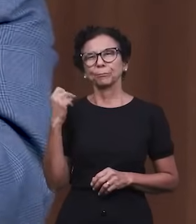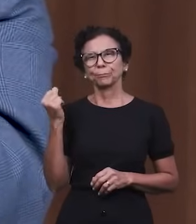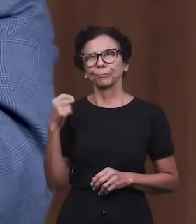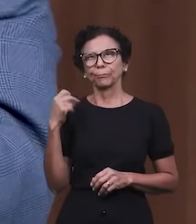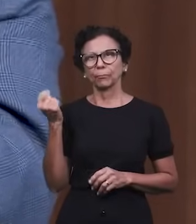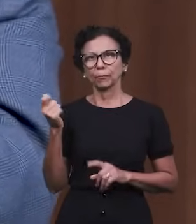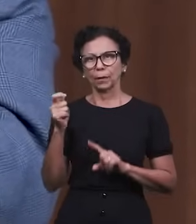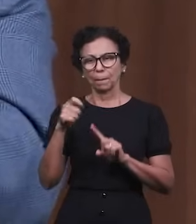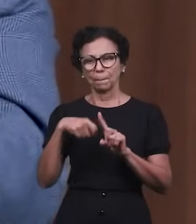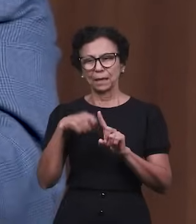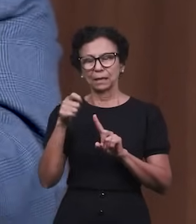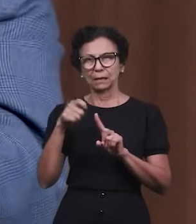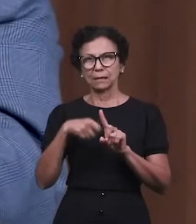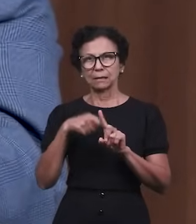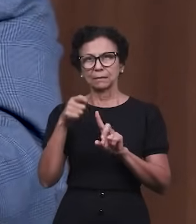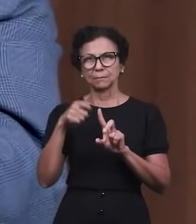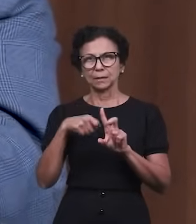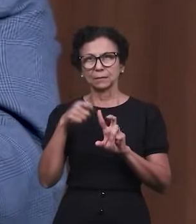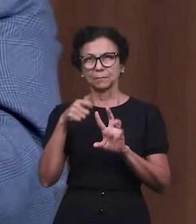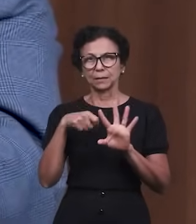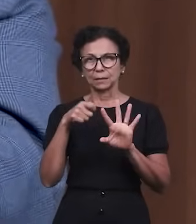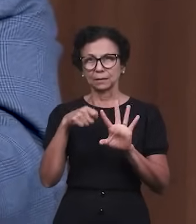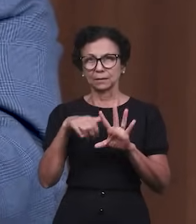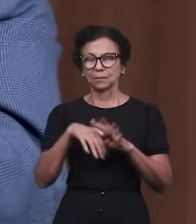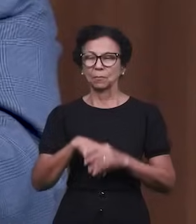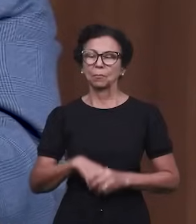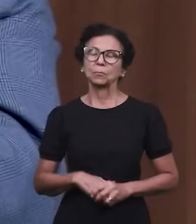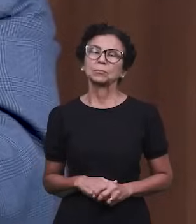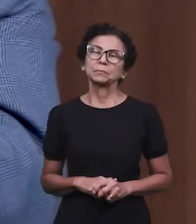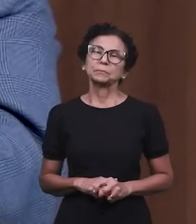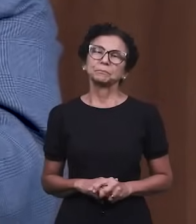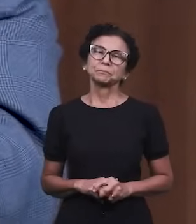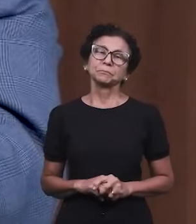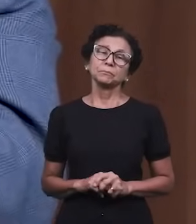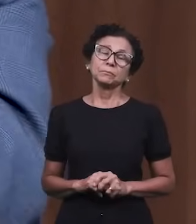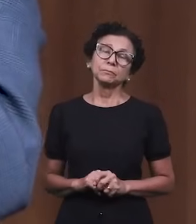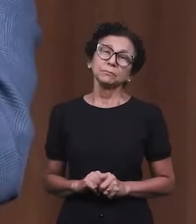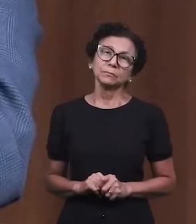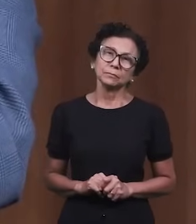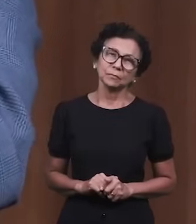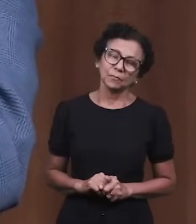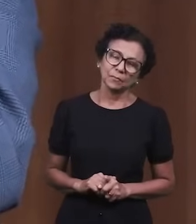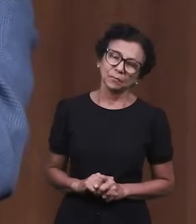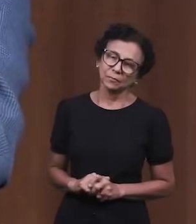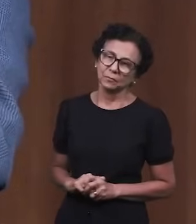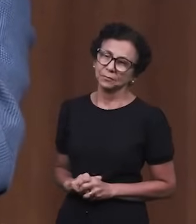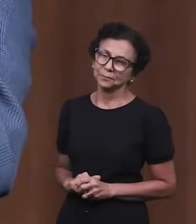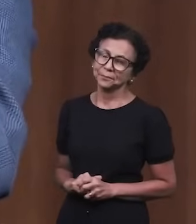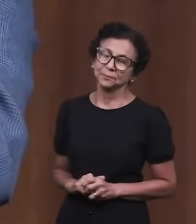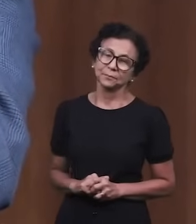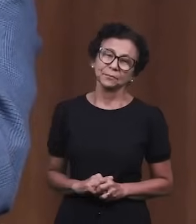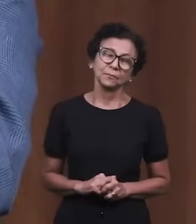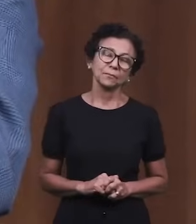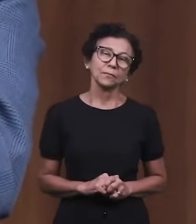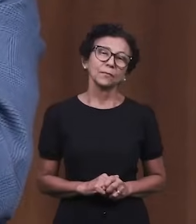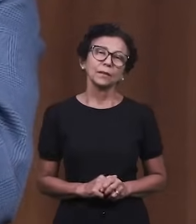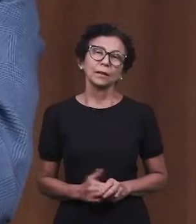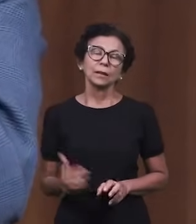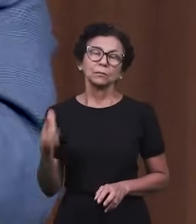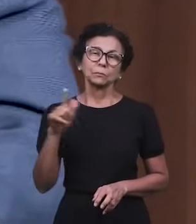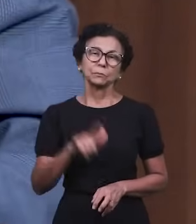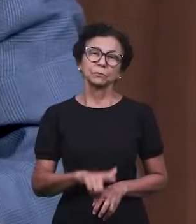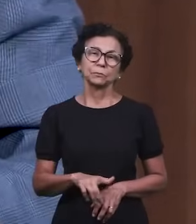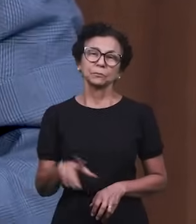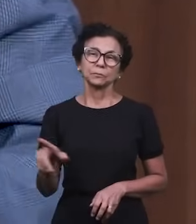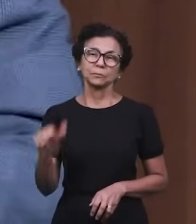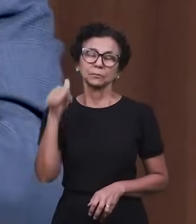Passaram-se uns meses, expressão zelo, é por isso que eu estou falando de zelo, tá? Passaram-se uns meses, ela me